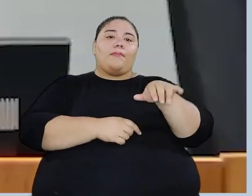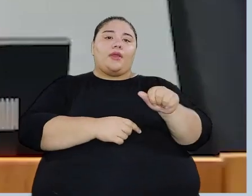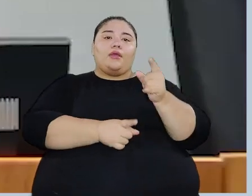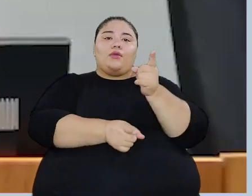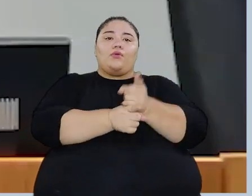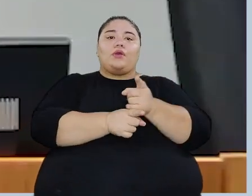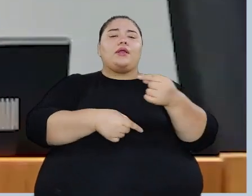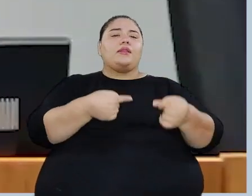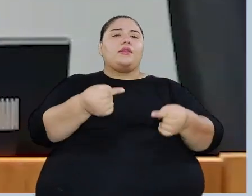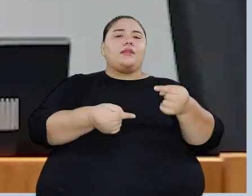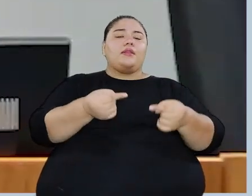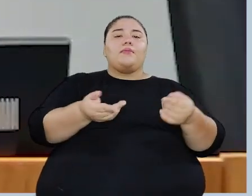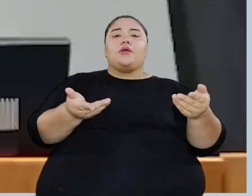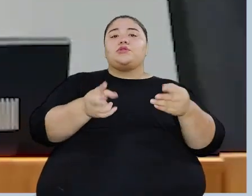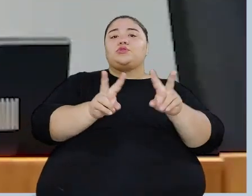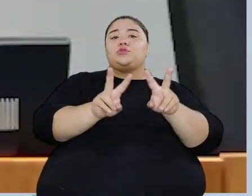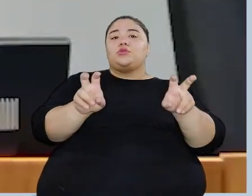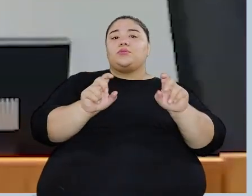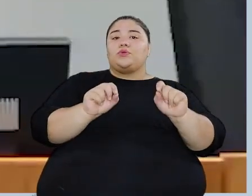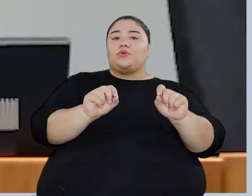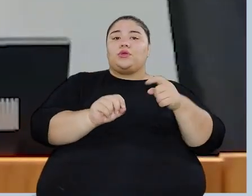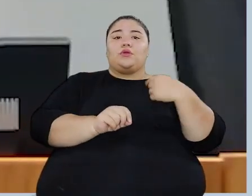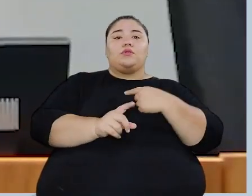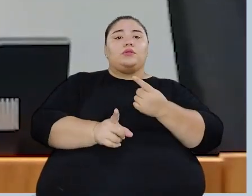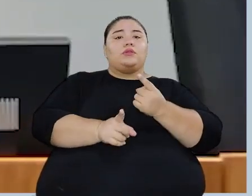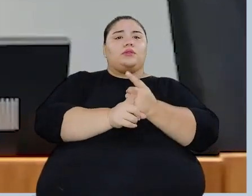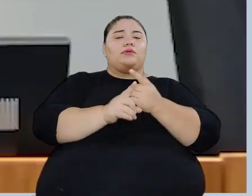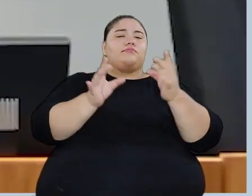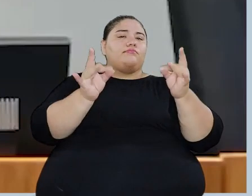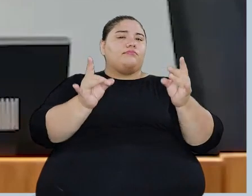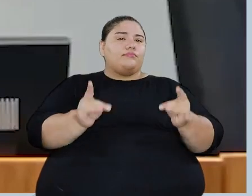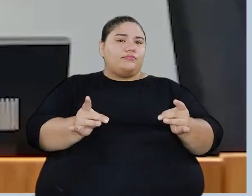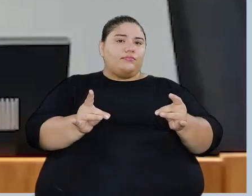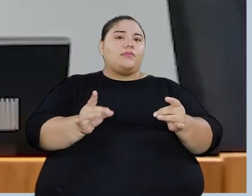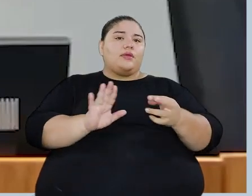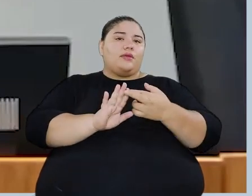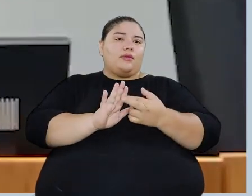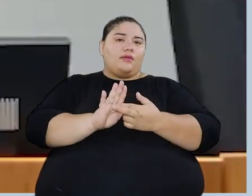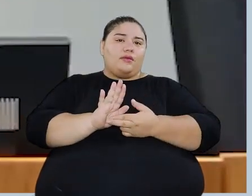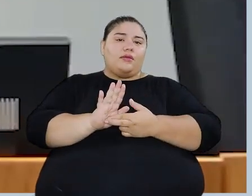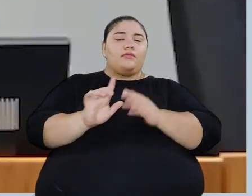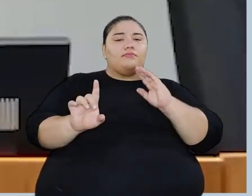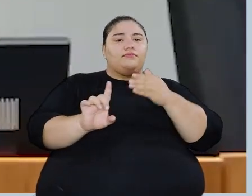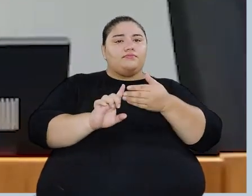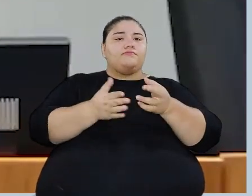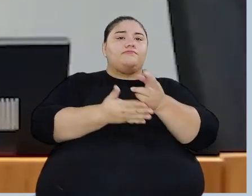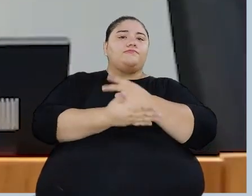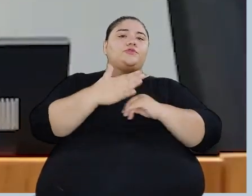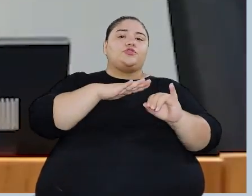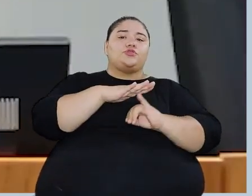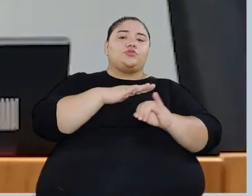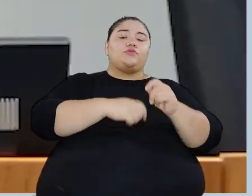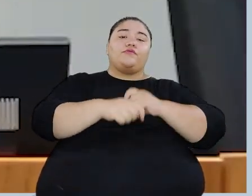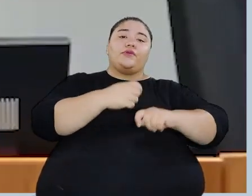encontro e esse debate sobre um tema que eu tenho muito apreço, que é o regime específico da tributação das instituições